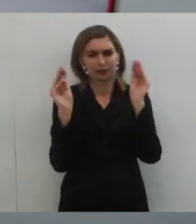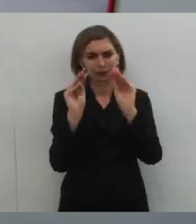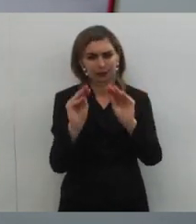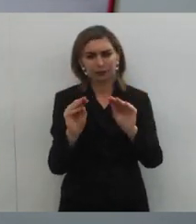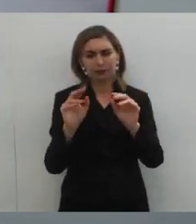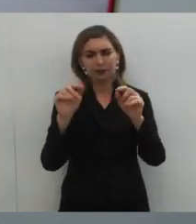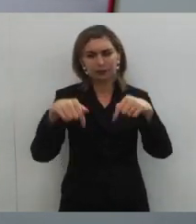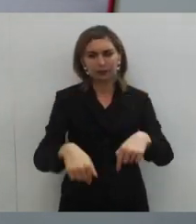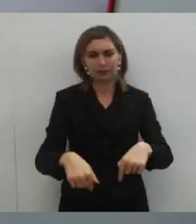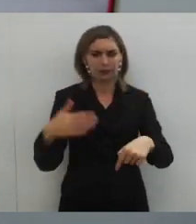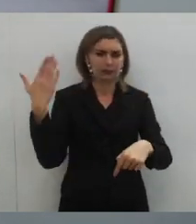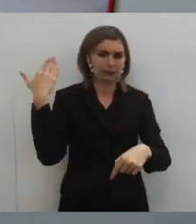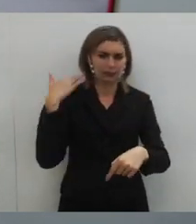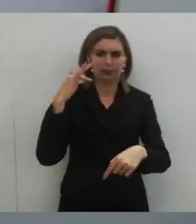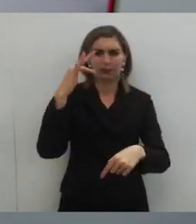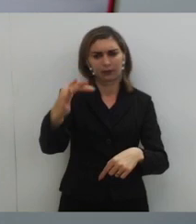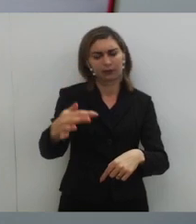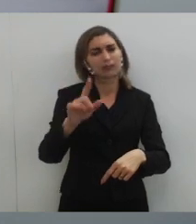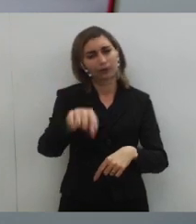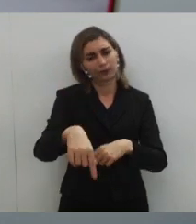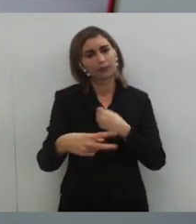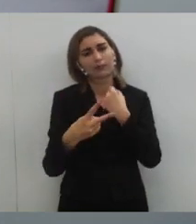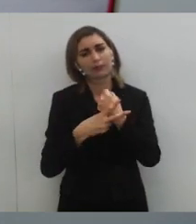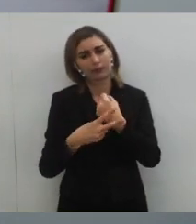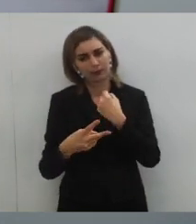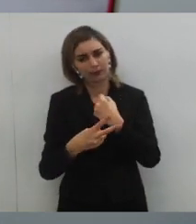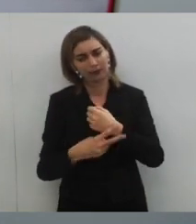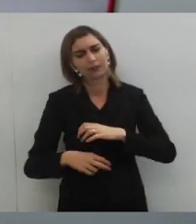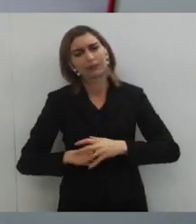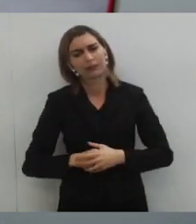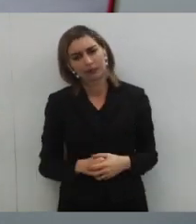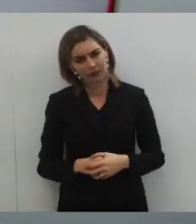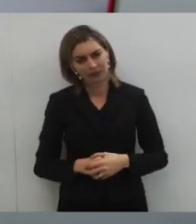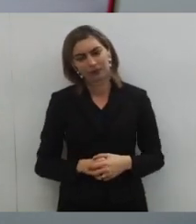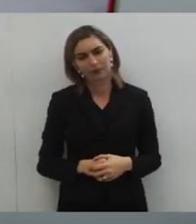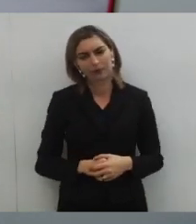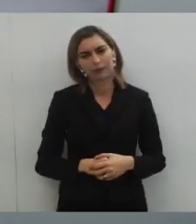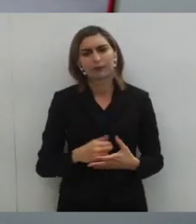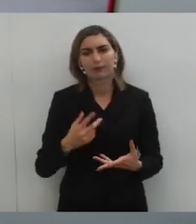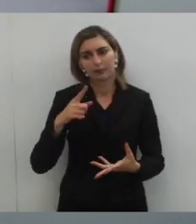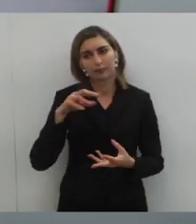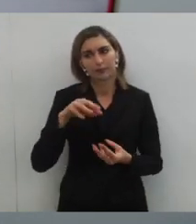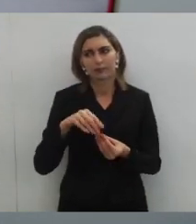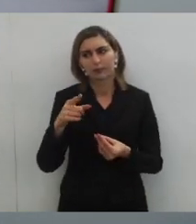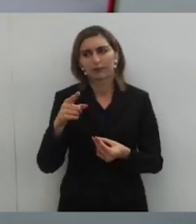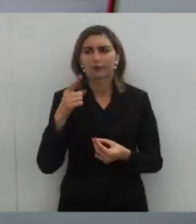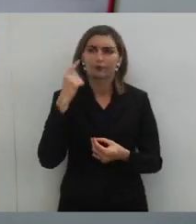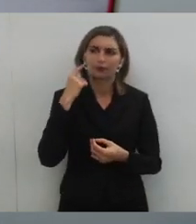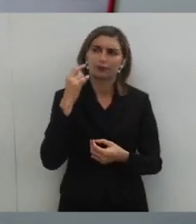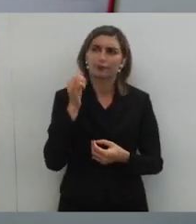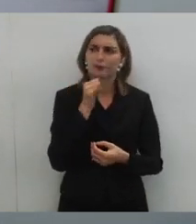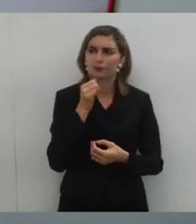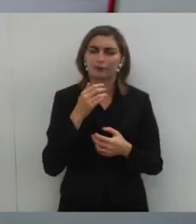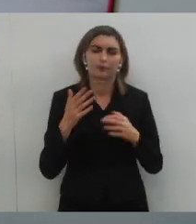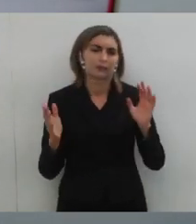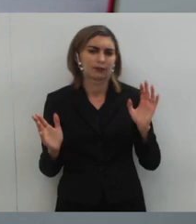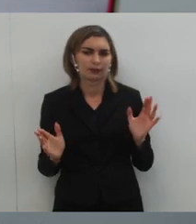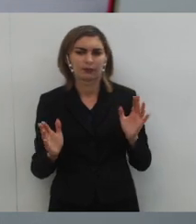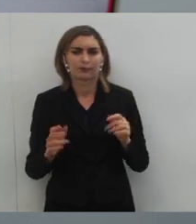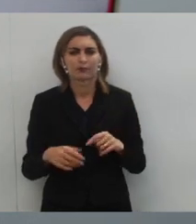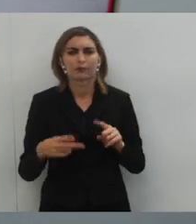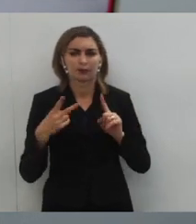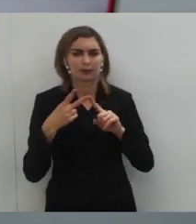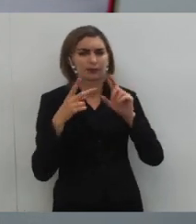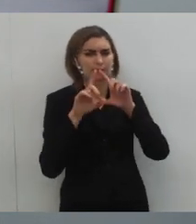no presente, no passado e no futuro, ela é verbo. Então, vou pegar aqui um exemplo na